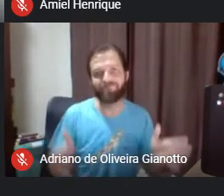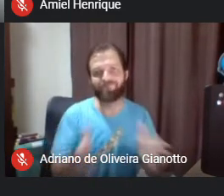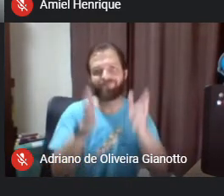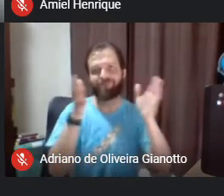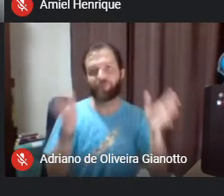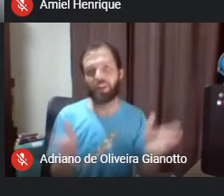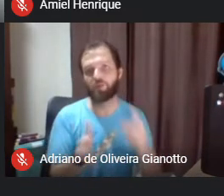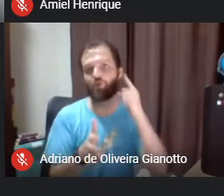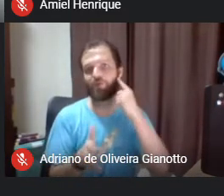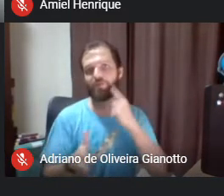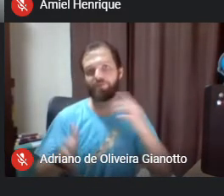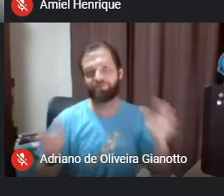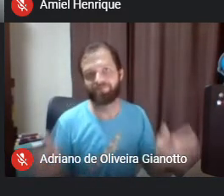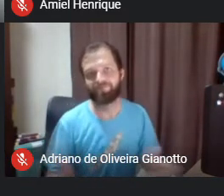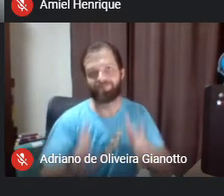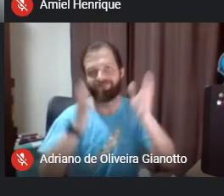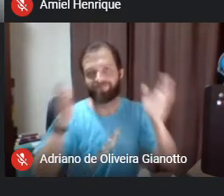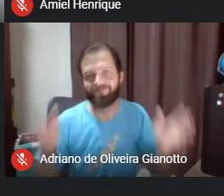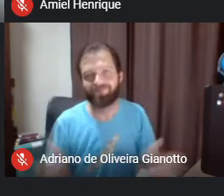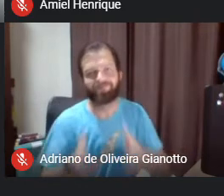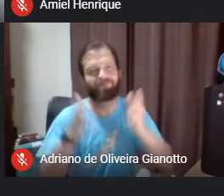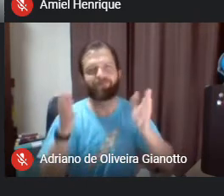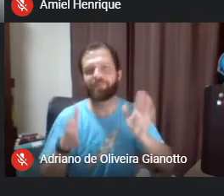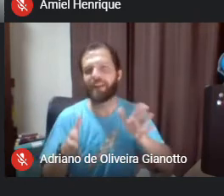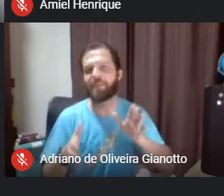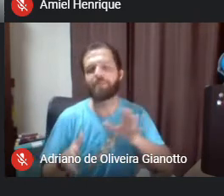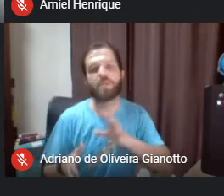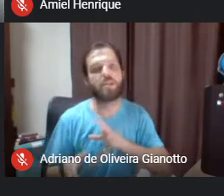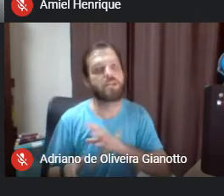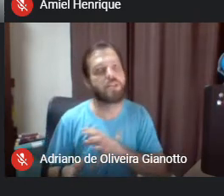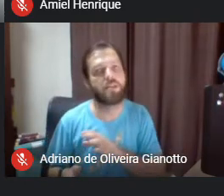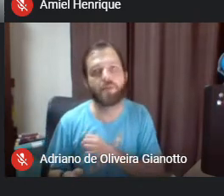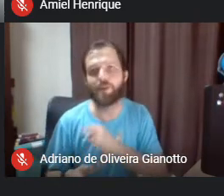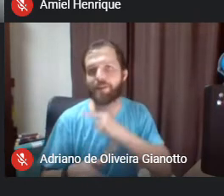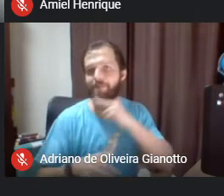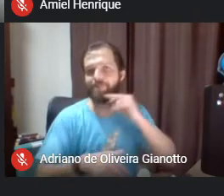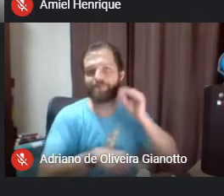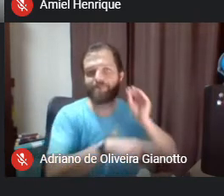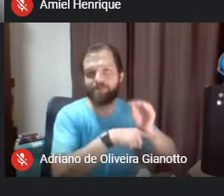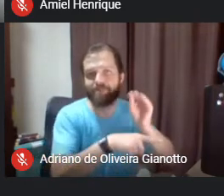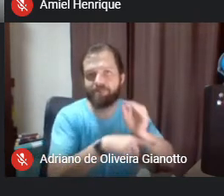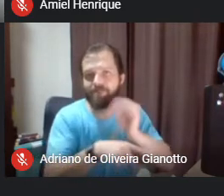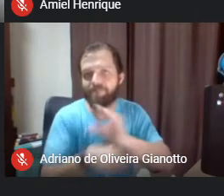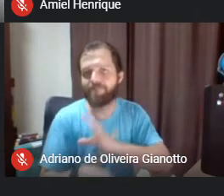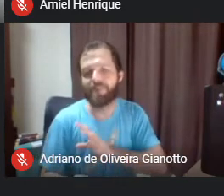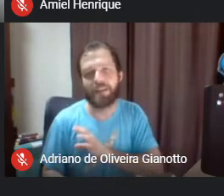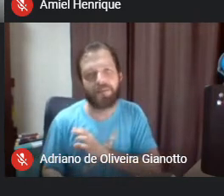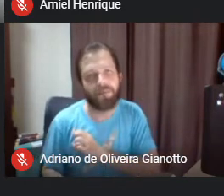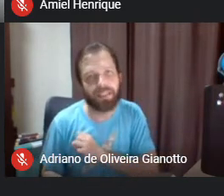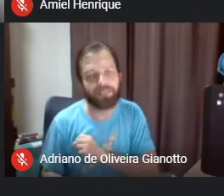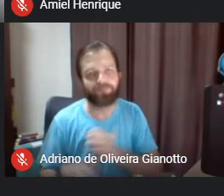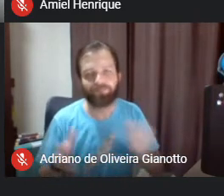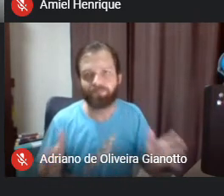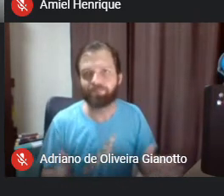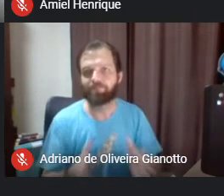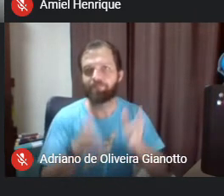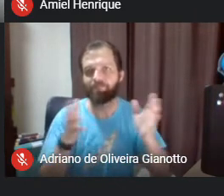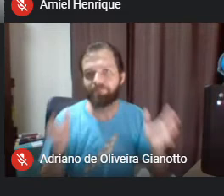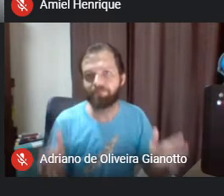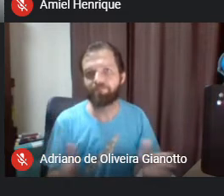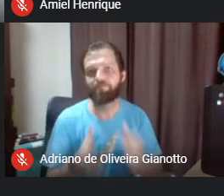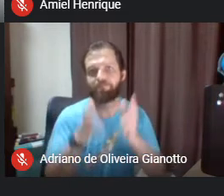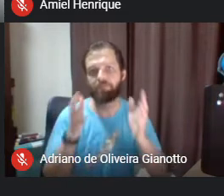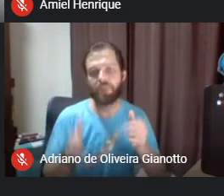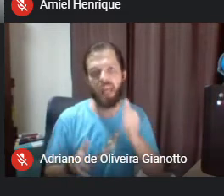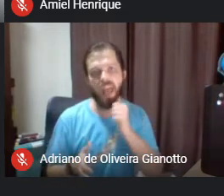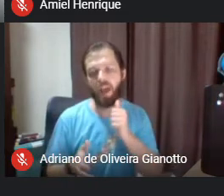não, eu quero ficar no Brasil, eu quero ajudar a comunidade surda daqui, eu quero incentivar. Né? Então, assim, ele gostava muito